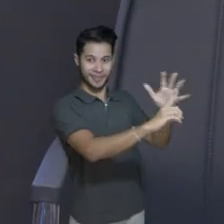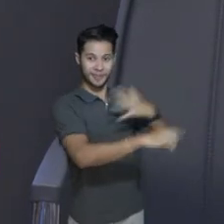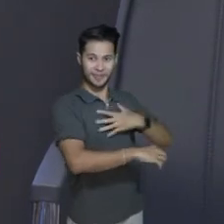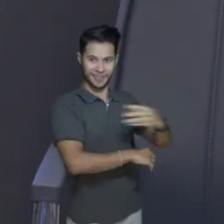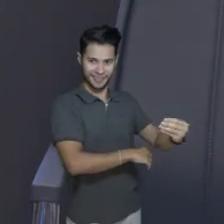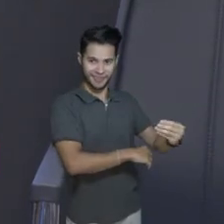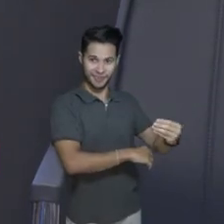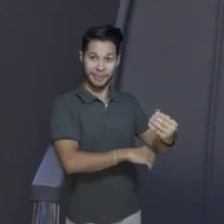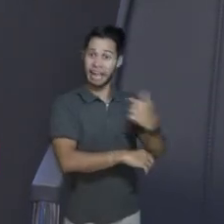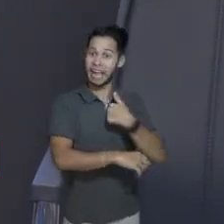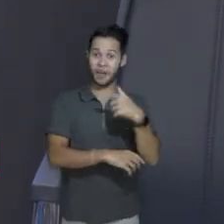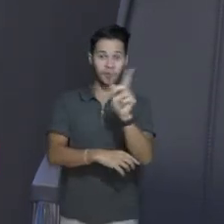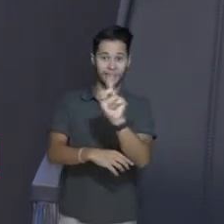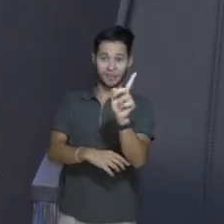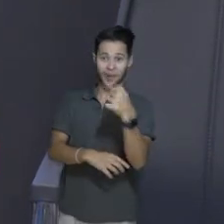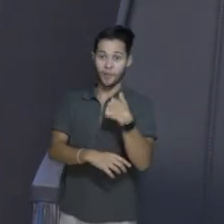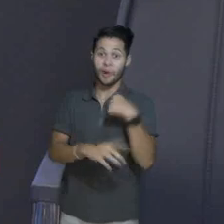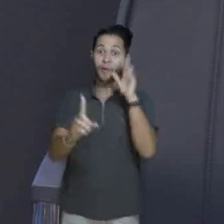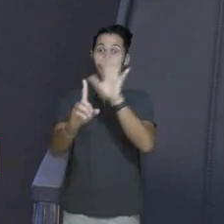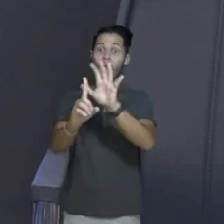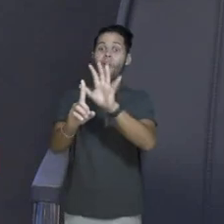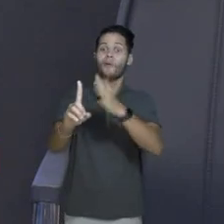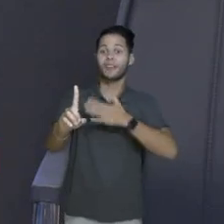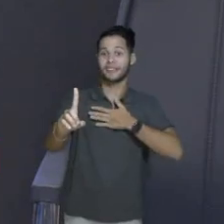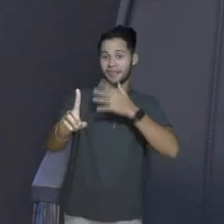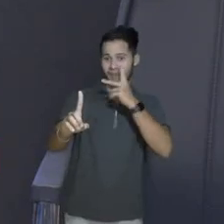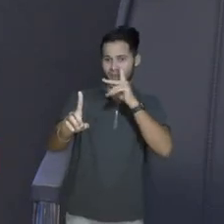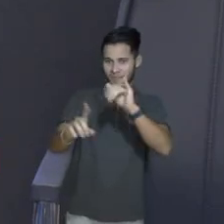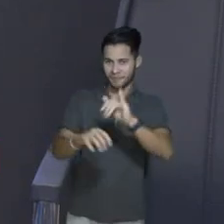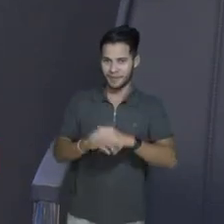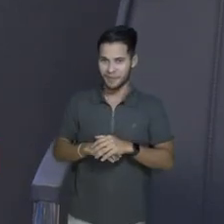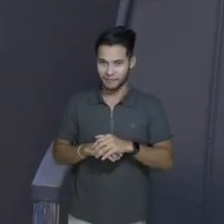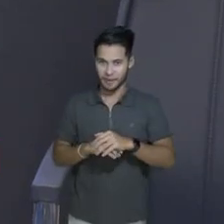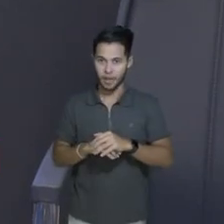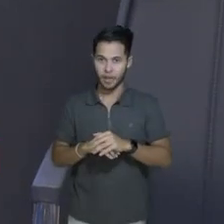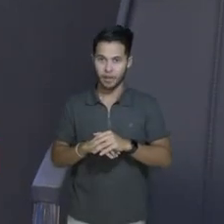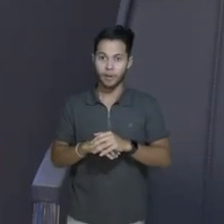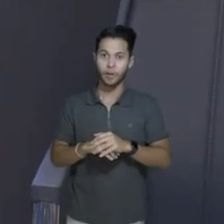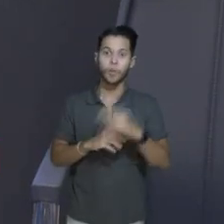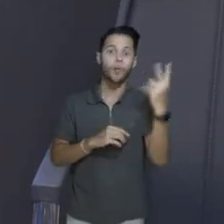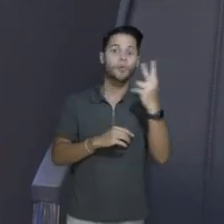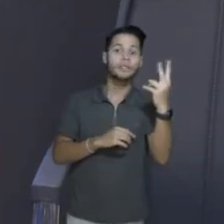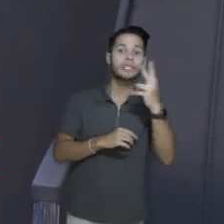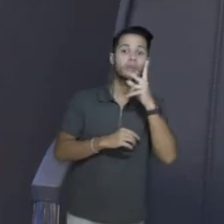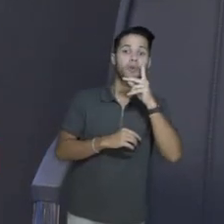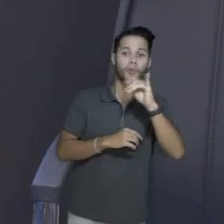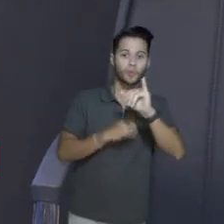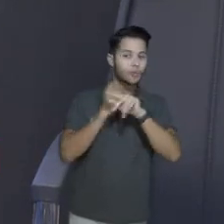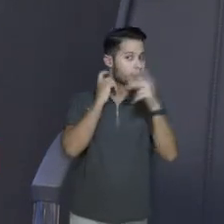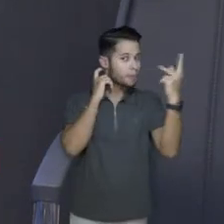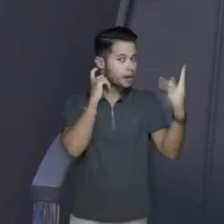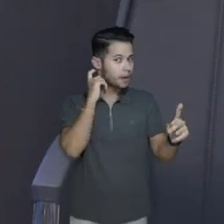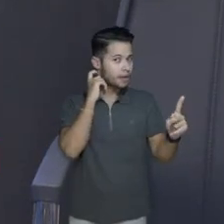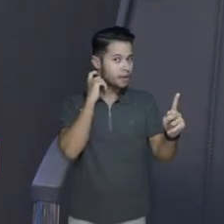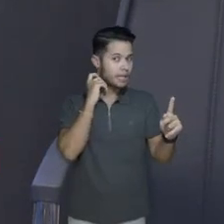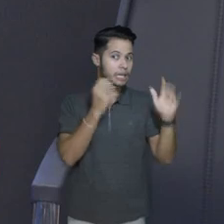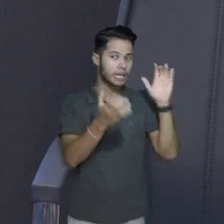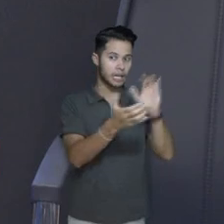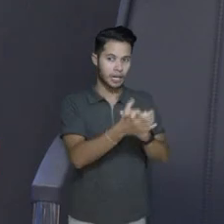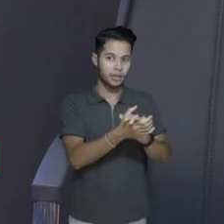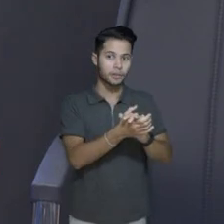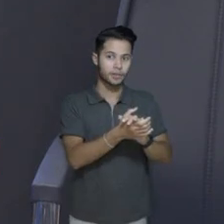jogador de futebol o padrasto dele né o o Charles né que casou com a mãe do do